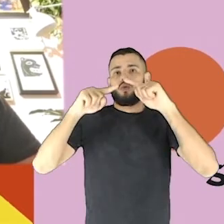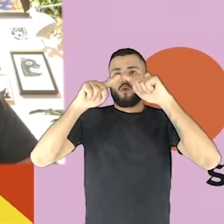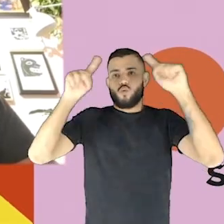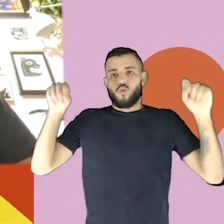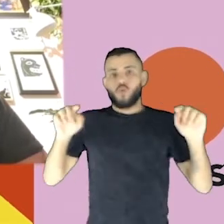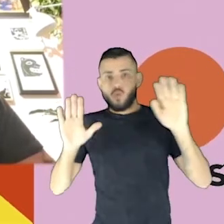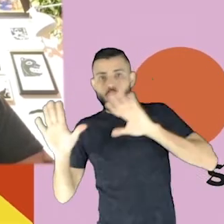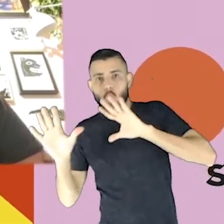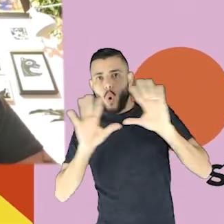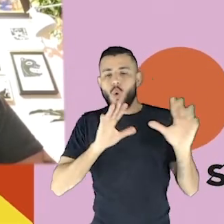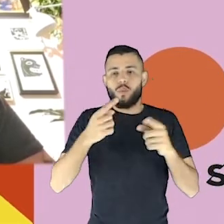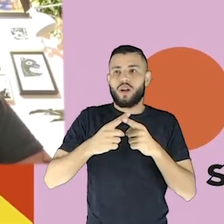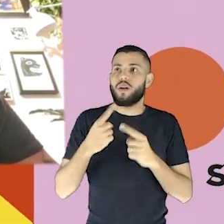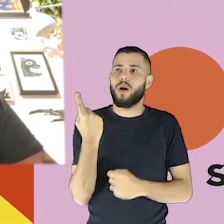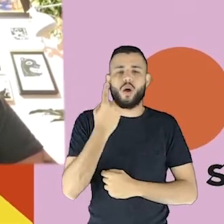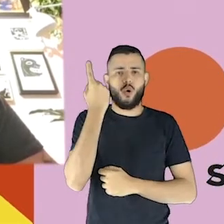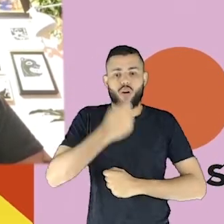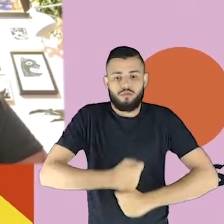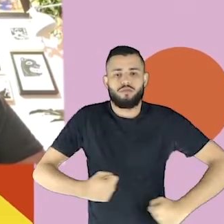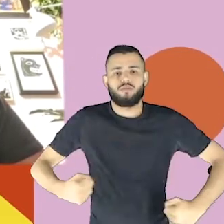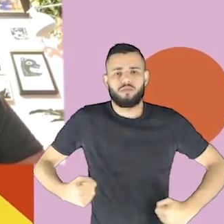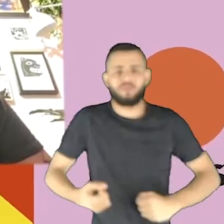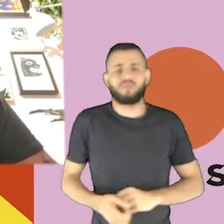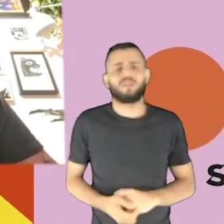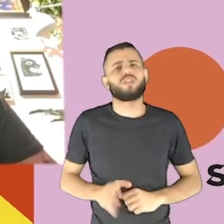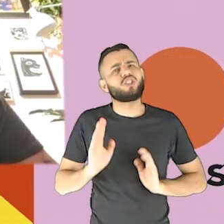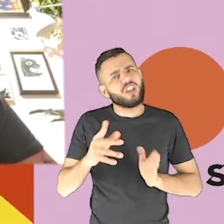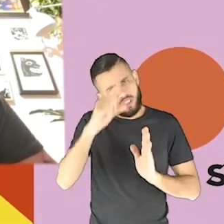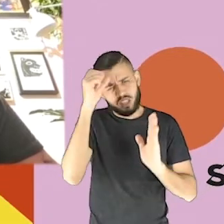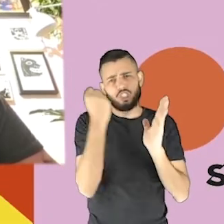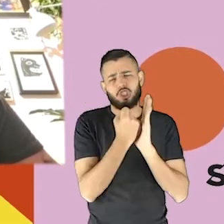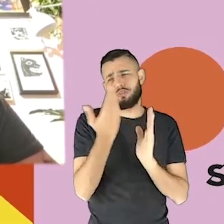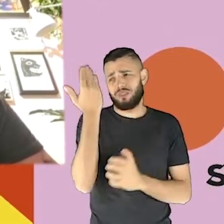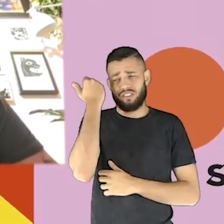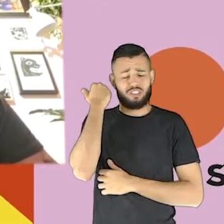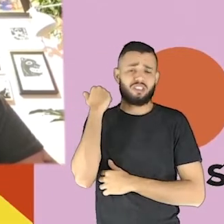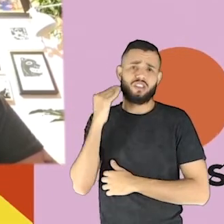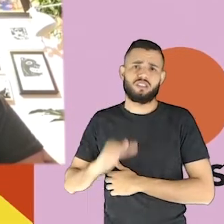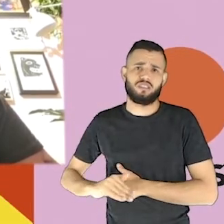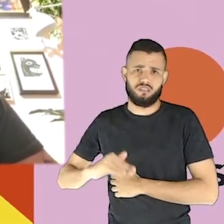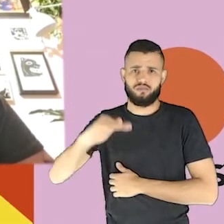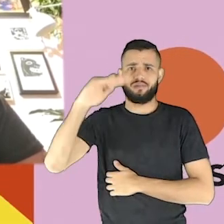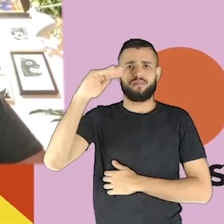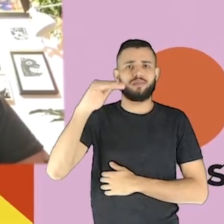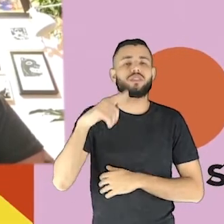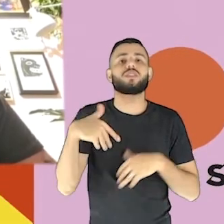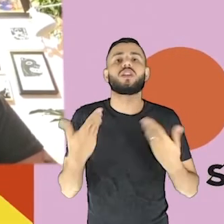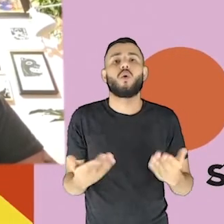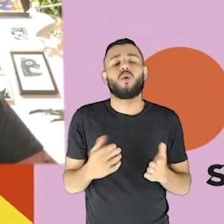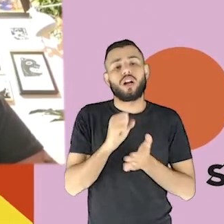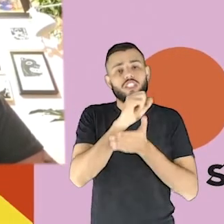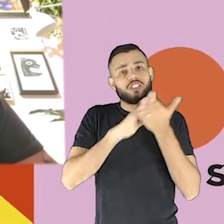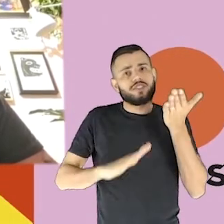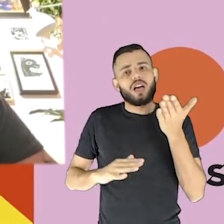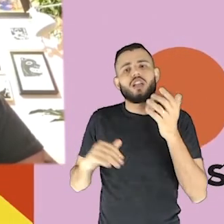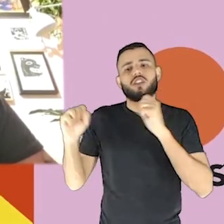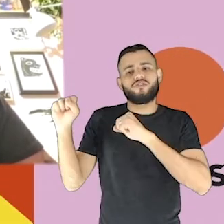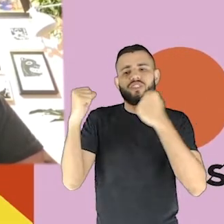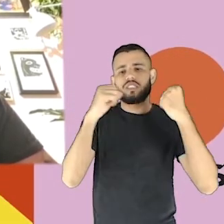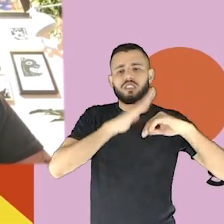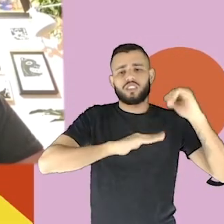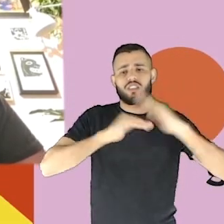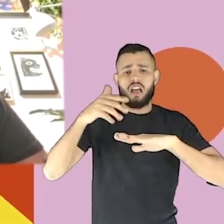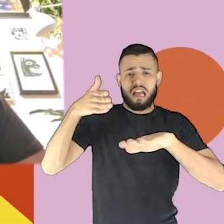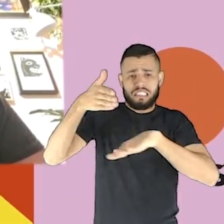ele é maior, aí a bola não passa. Então, eu já peguei esse estigma desde criança. Então, a gente não tem esse acesso às atividades